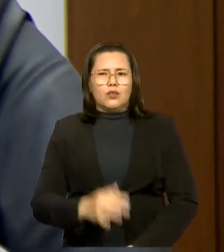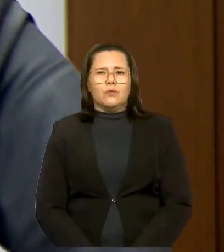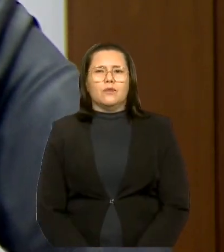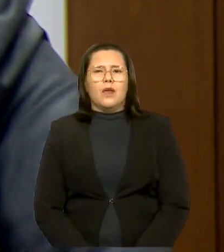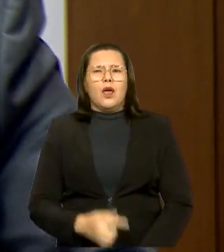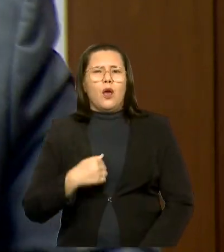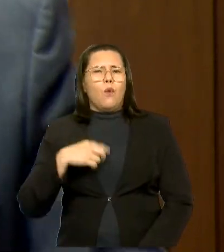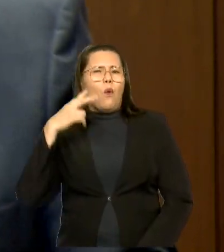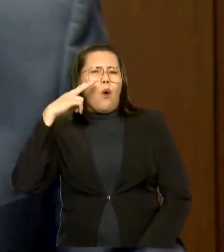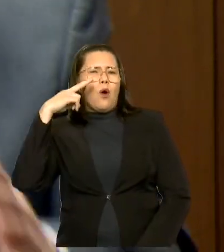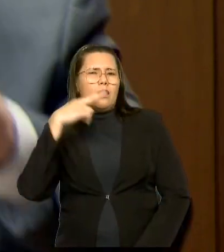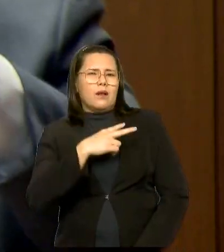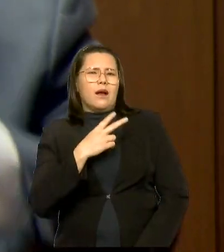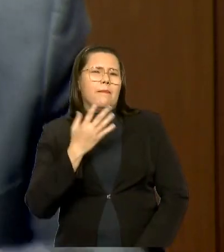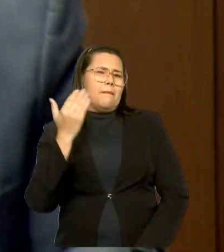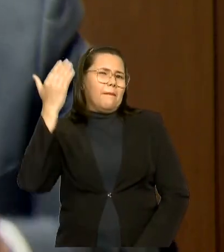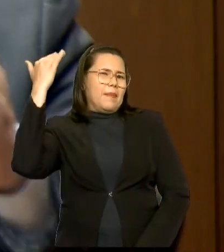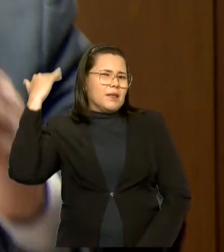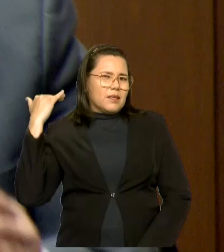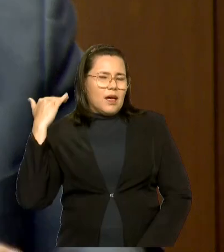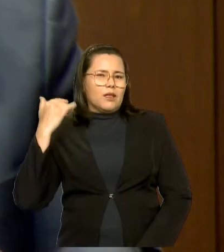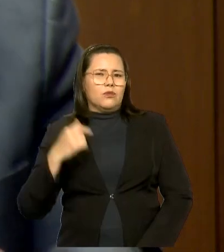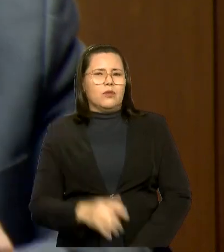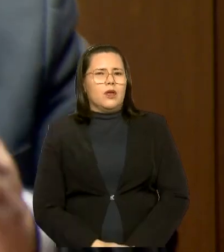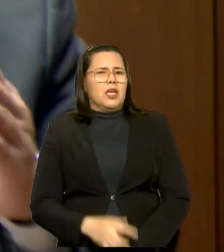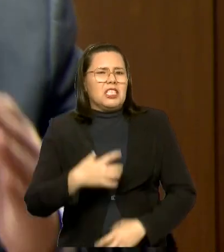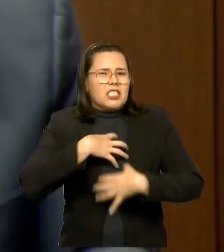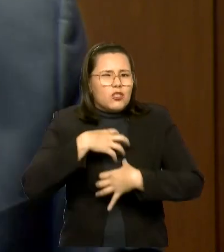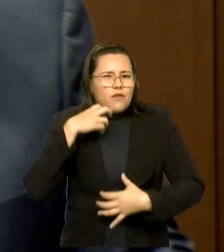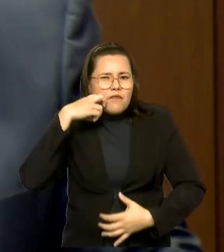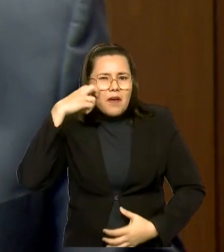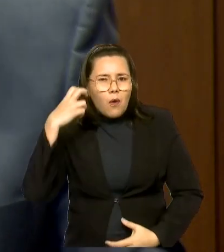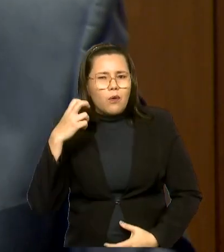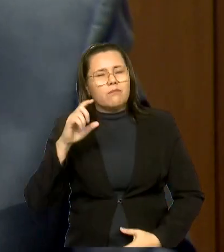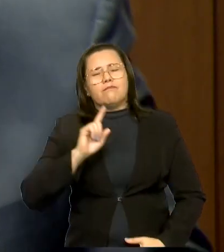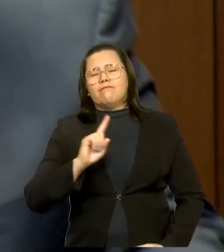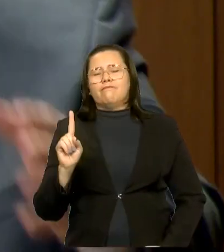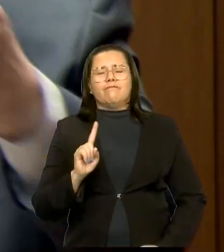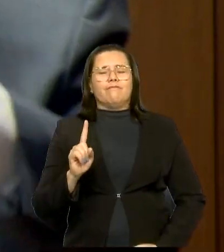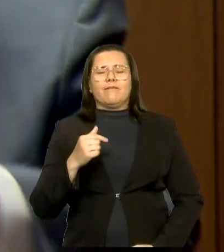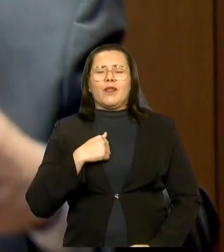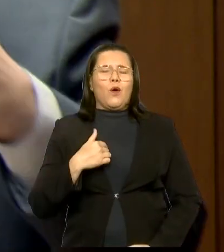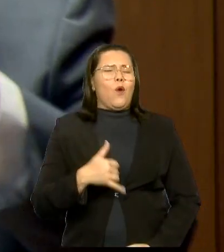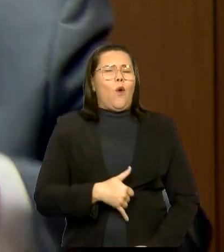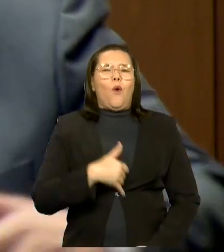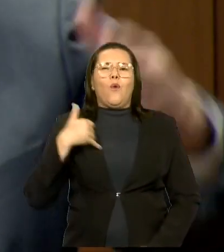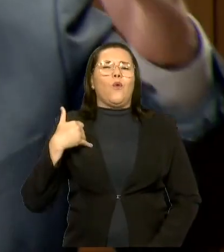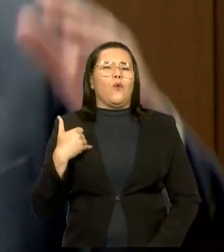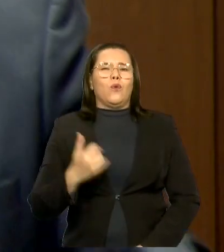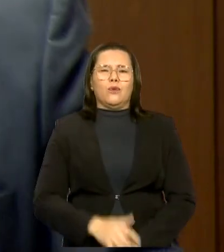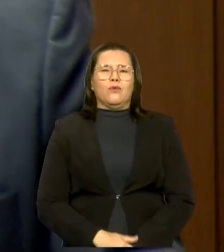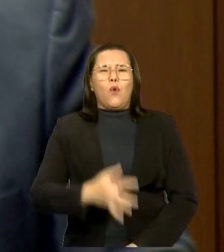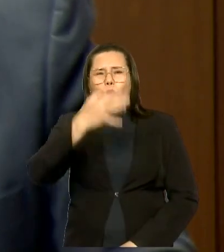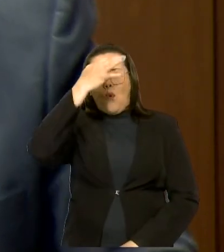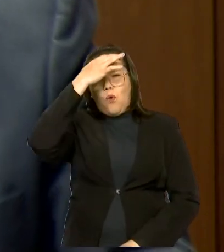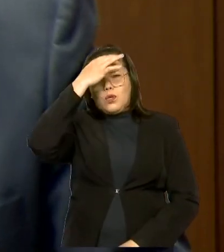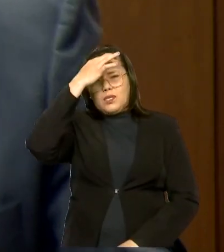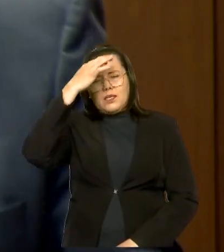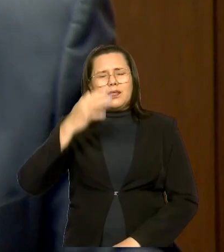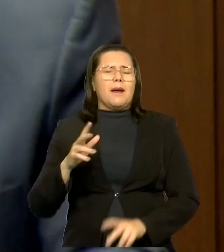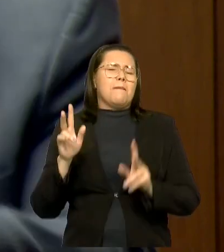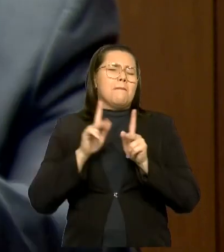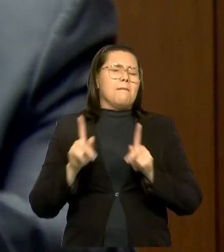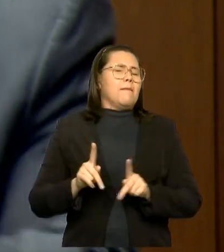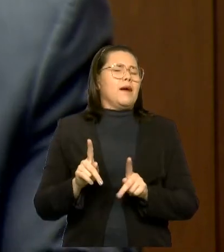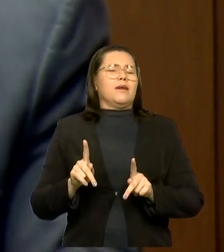vida pública. E é por isso que eu jamais me afastarei da minha consciência. Podem vir fuxico e conspiradores pela